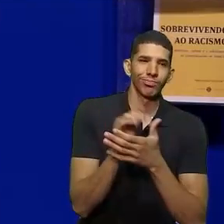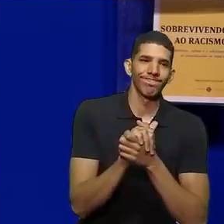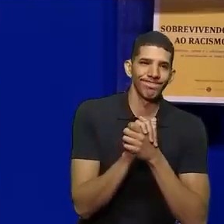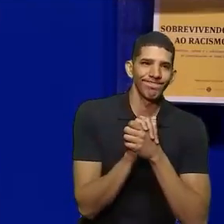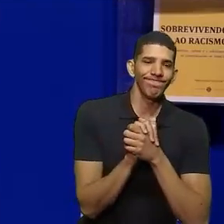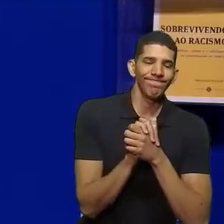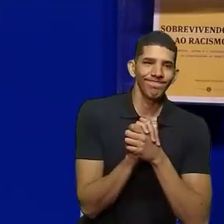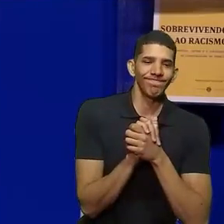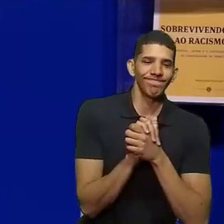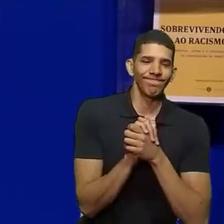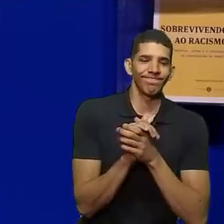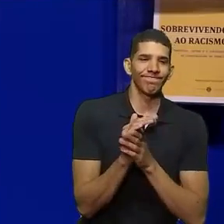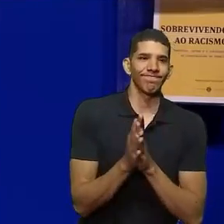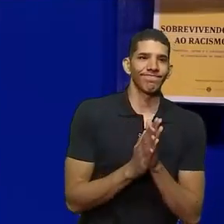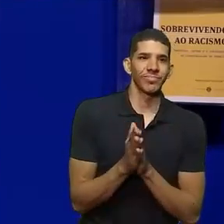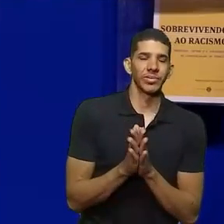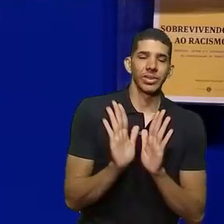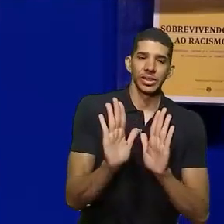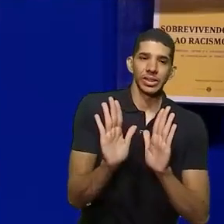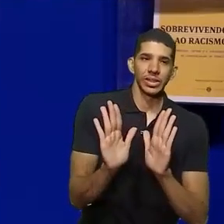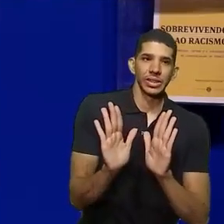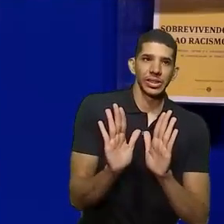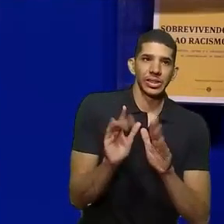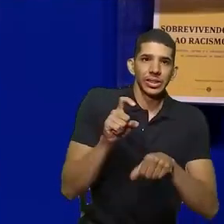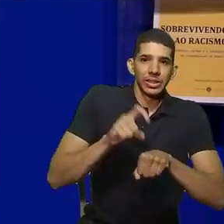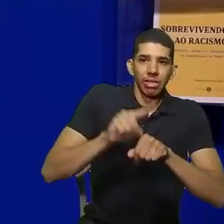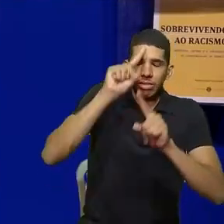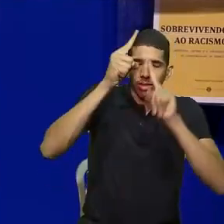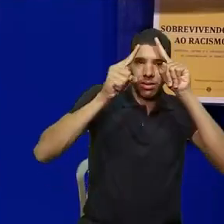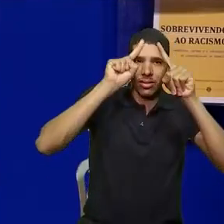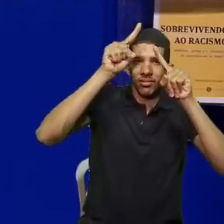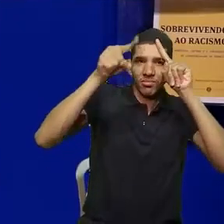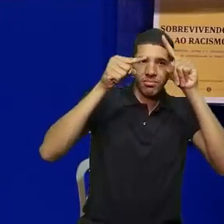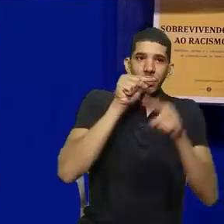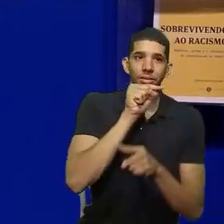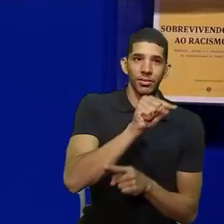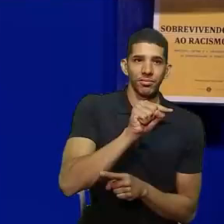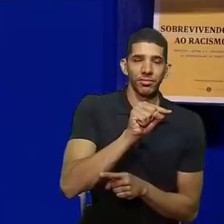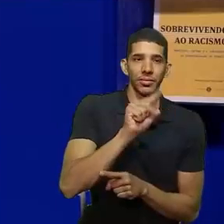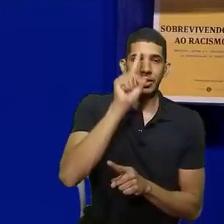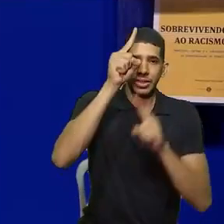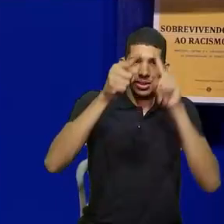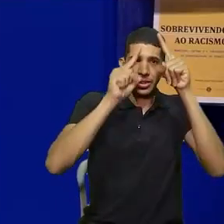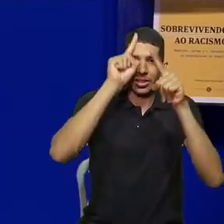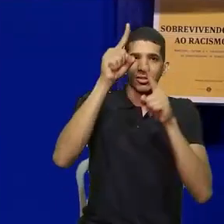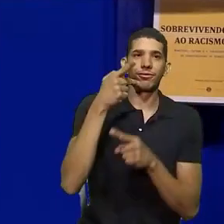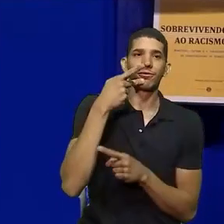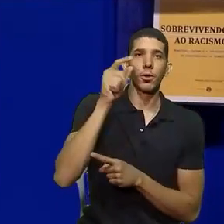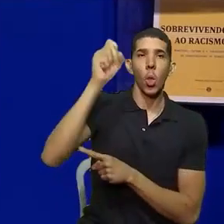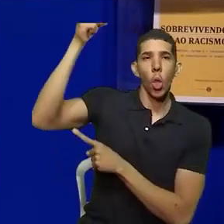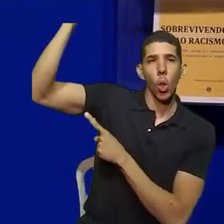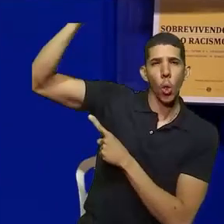Sobreviveria. Foi quando teve a ideia, a senhora, é que tem uma luz aqui que está me encandeando.